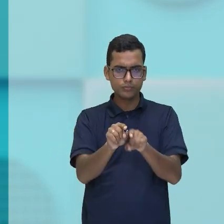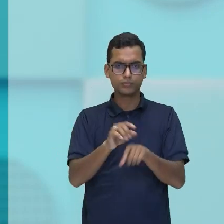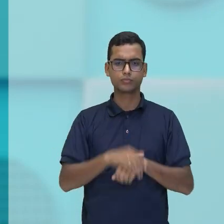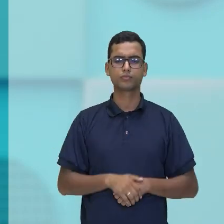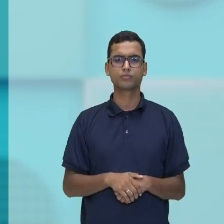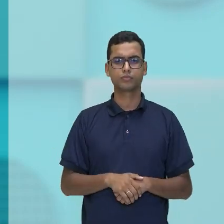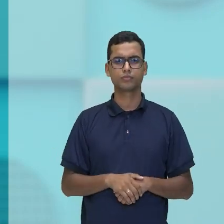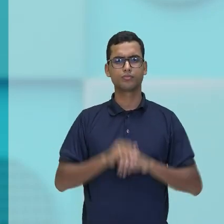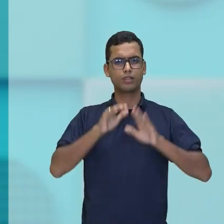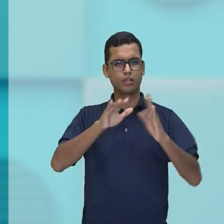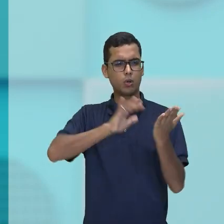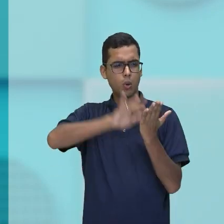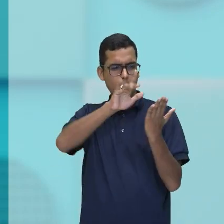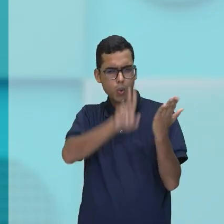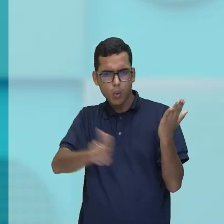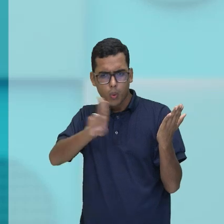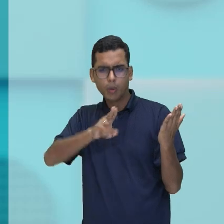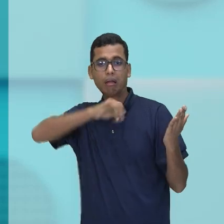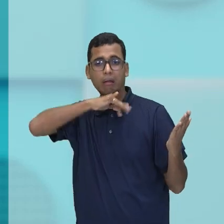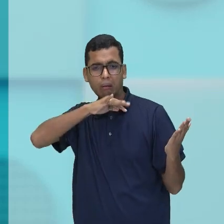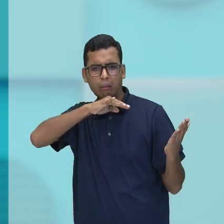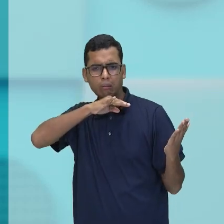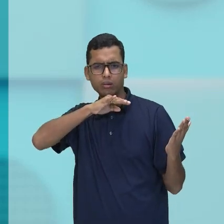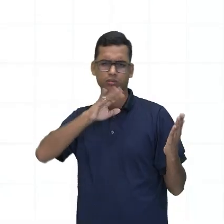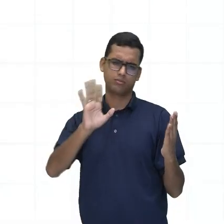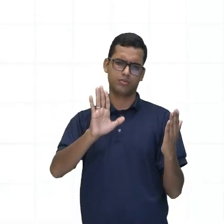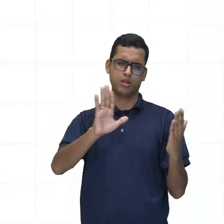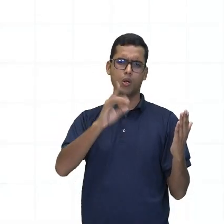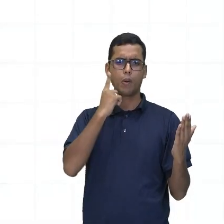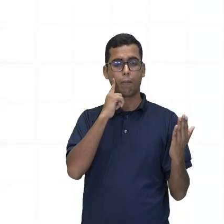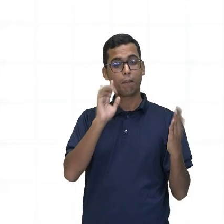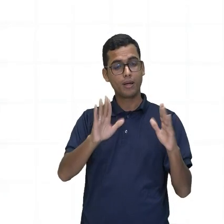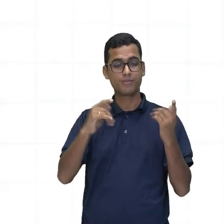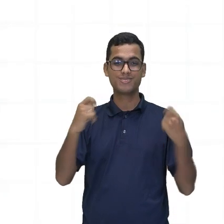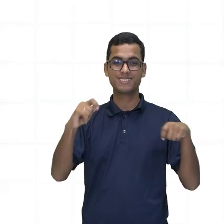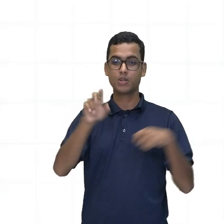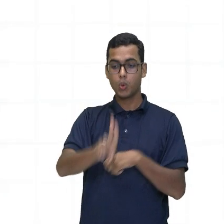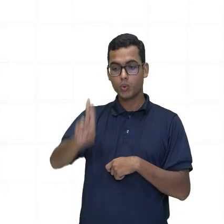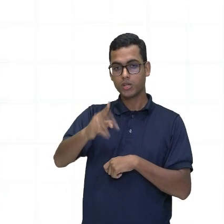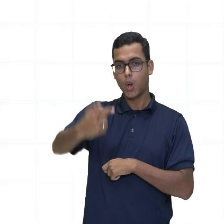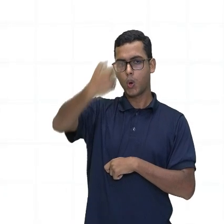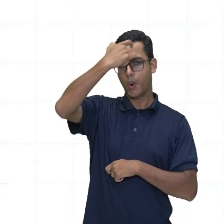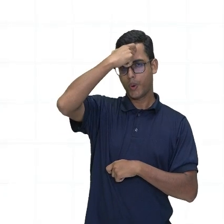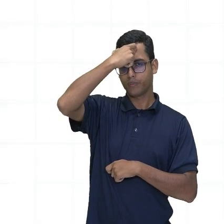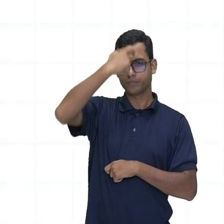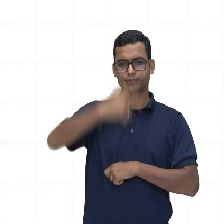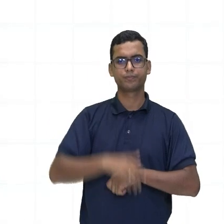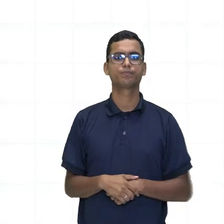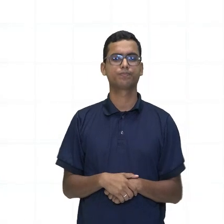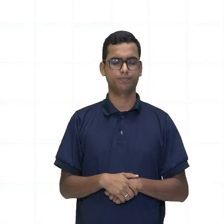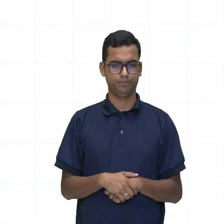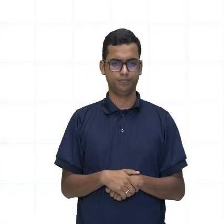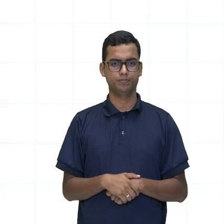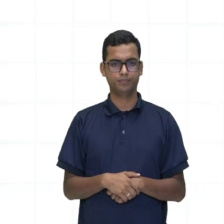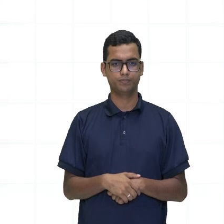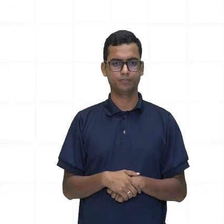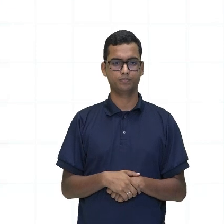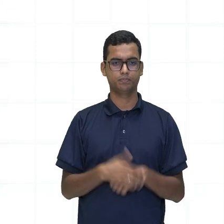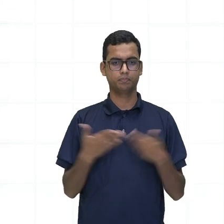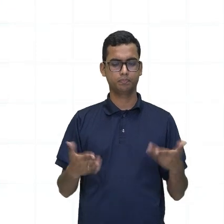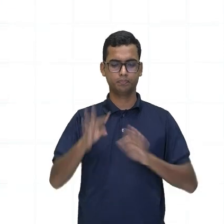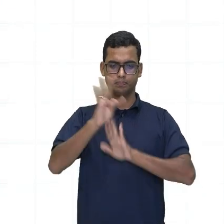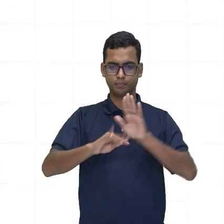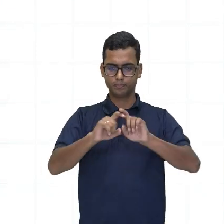ruim usar, mas saber utilizar. Vamos voltar aqui para o texto. Vejam. In my house, we often